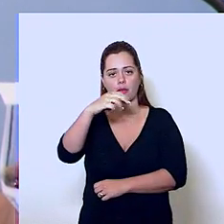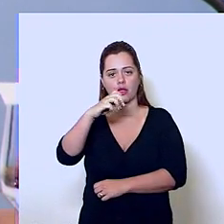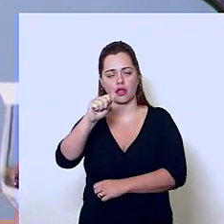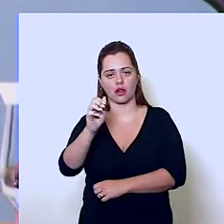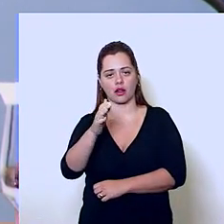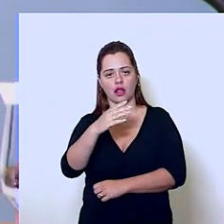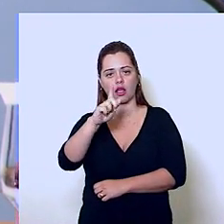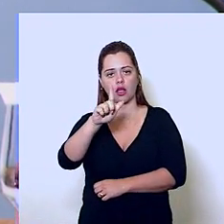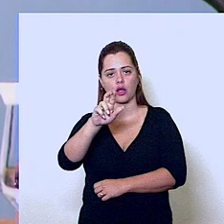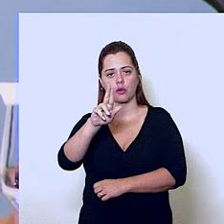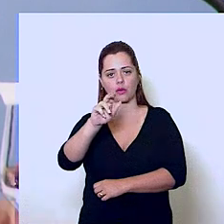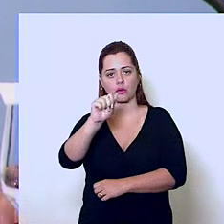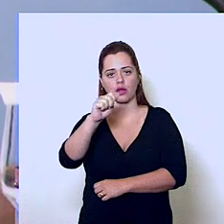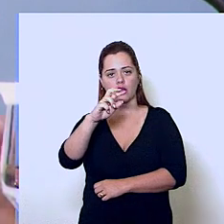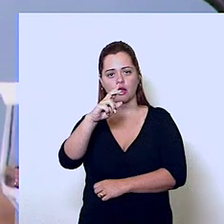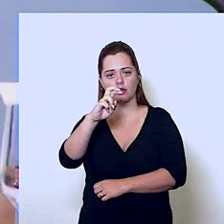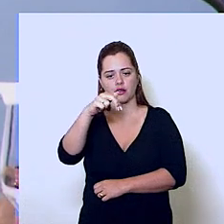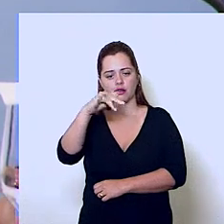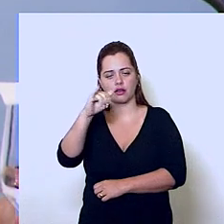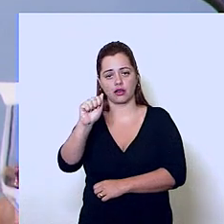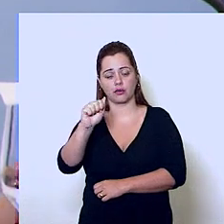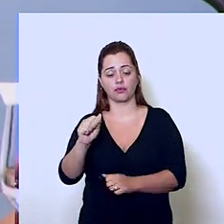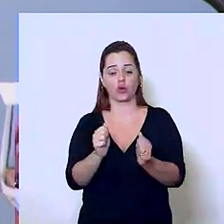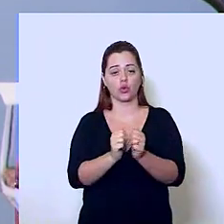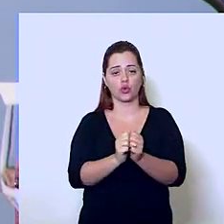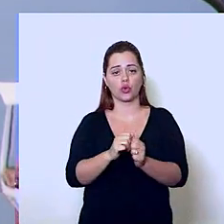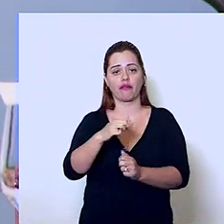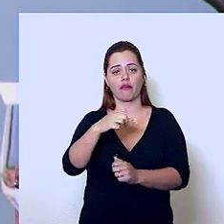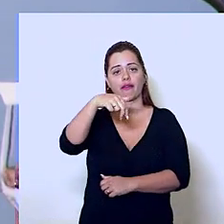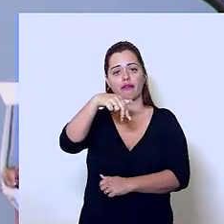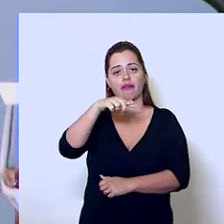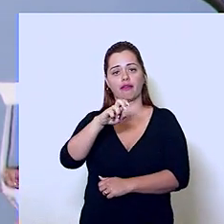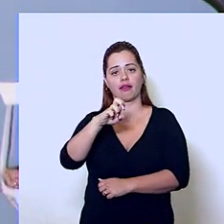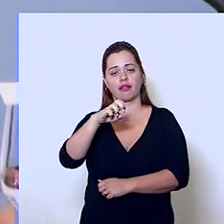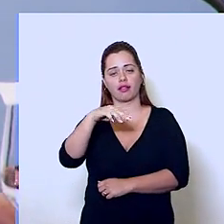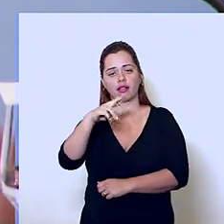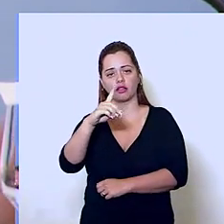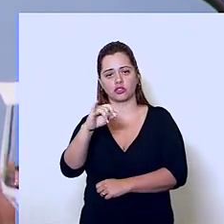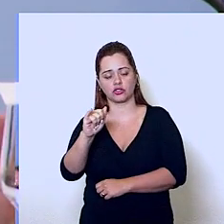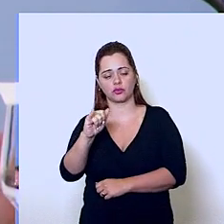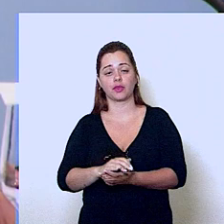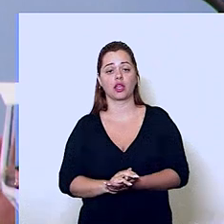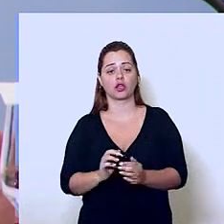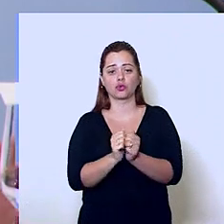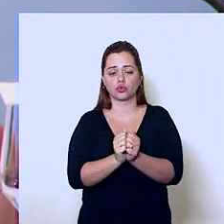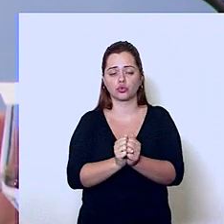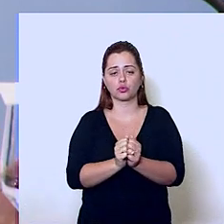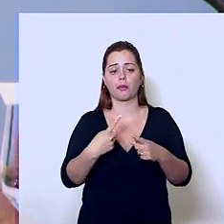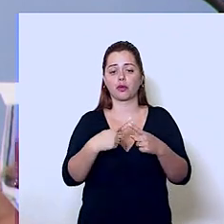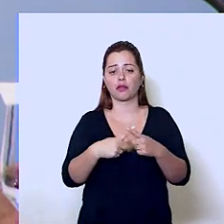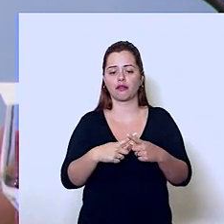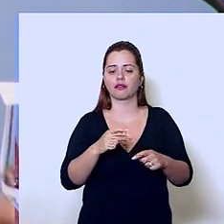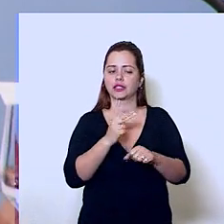Center e estreada pelo Plácido Domingo. Isso graças sempre a essa sua capacidade de